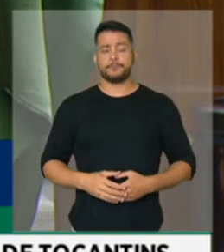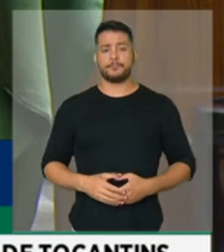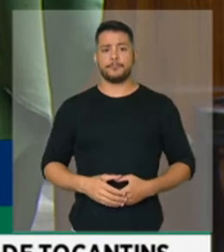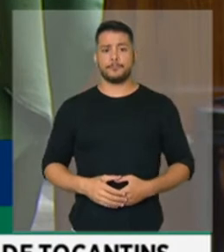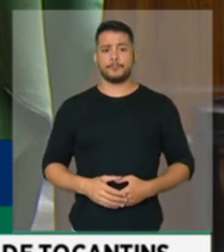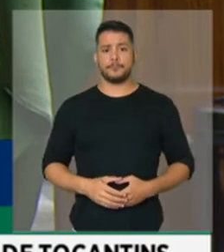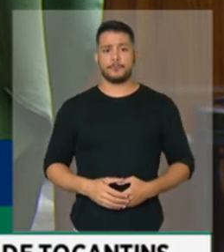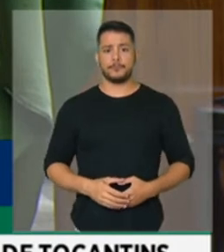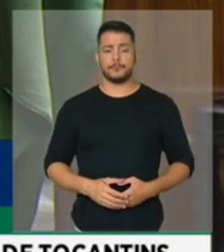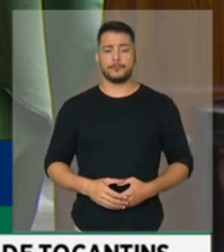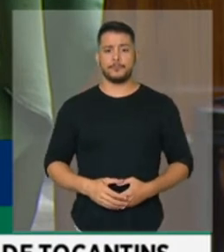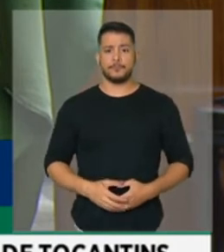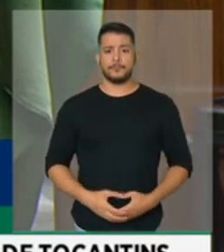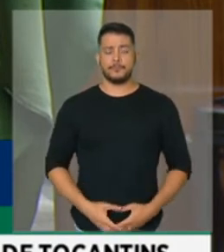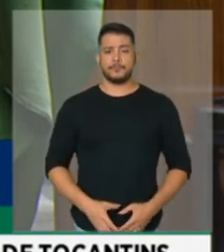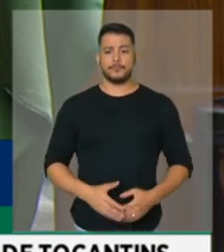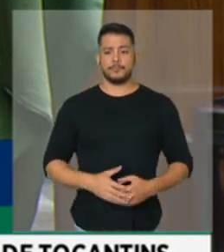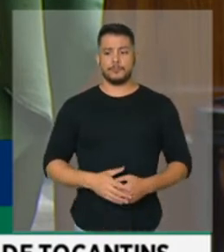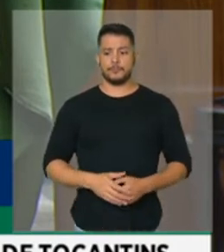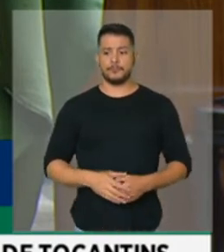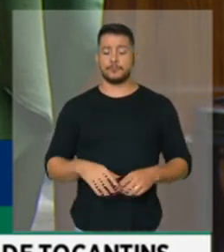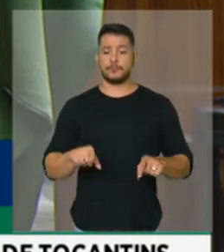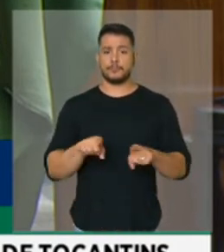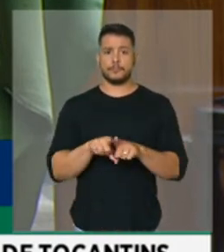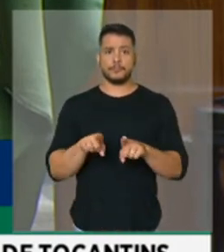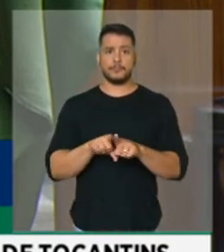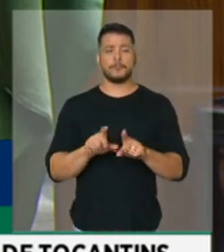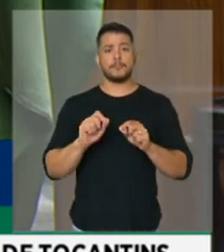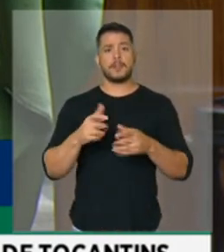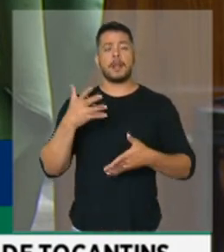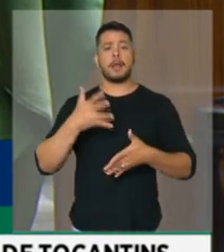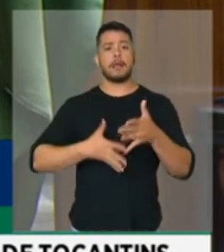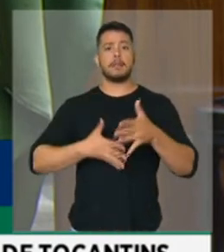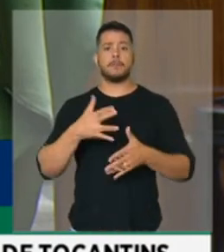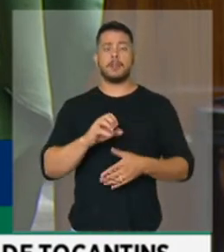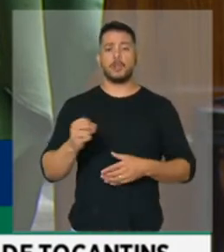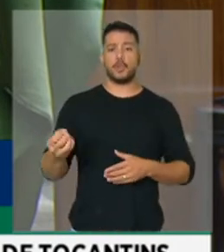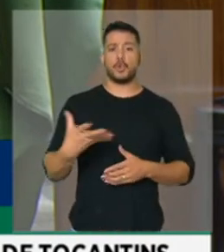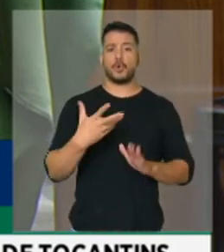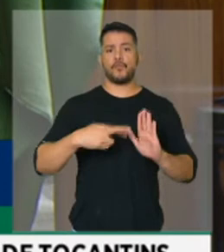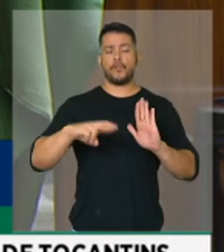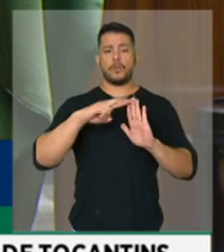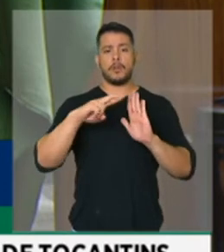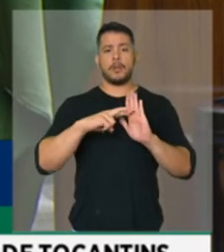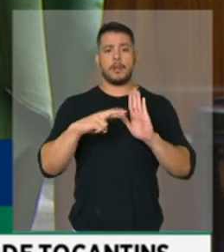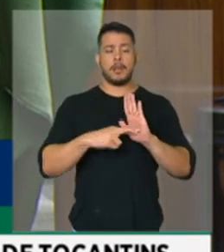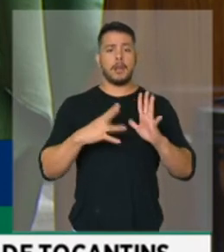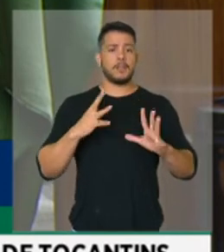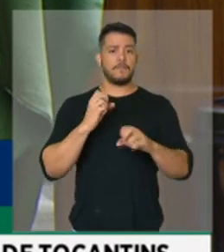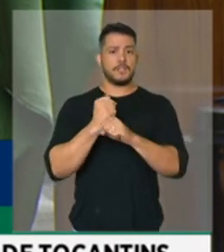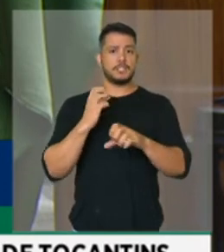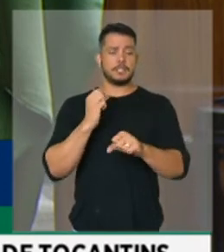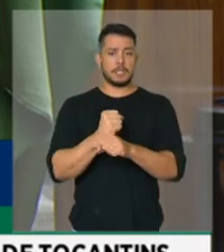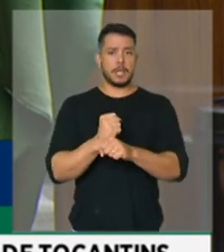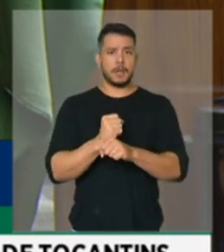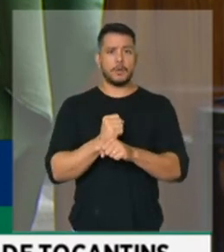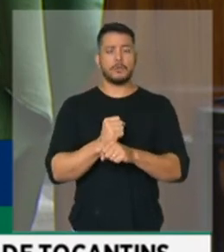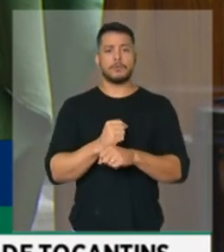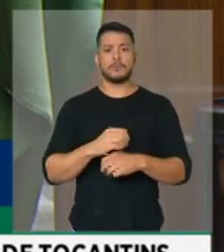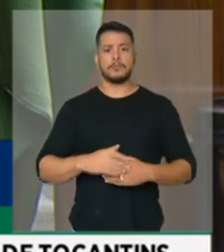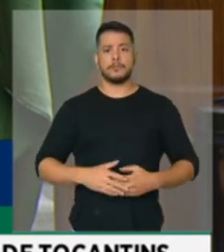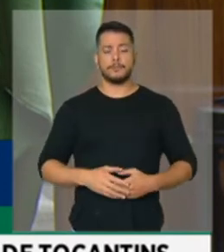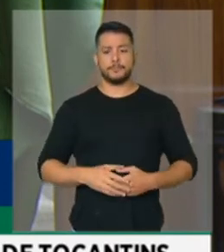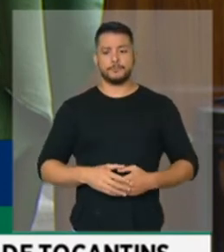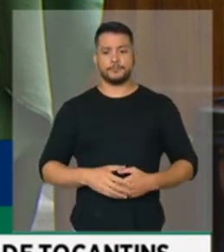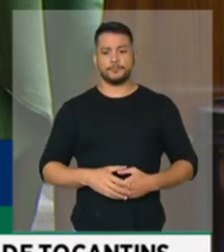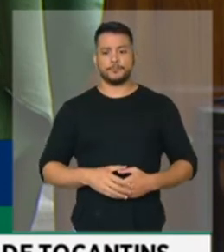disso, a emenda viola o novo regime fiscal implementado pela Emenda Constitucional número 95, de 15 de novembro de